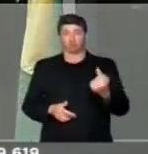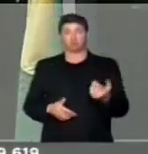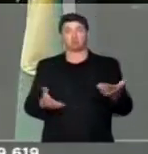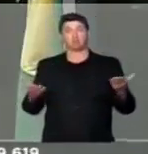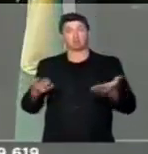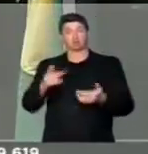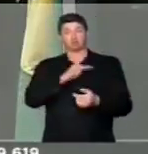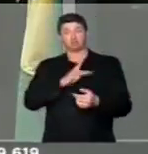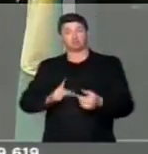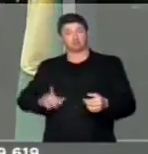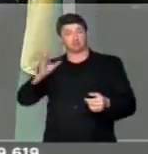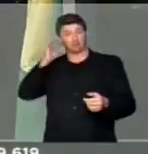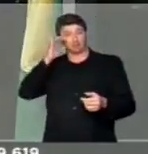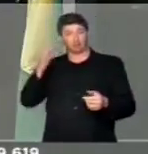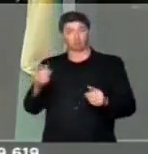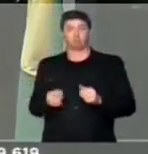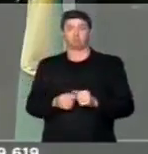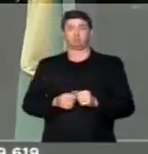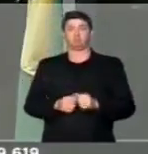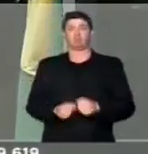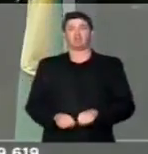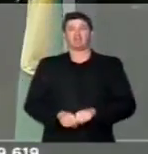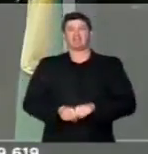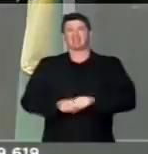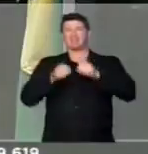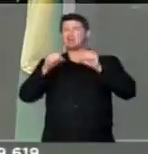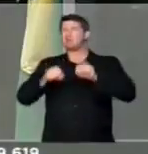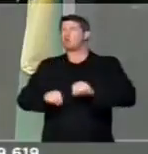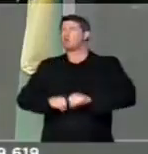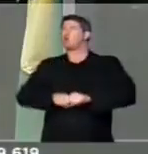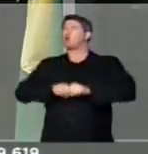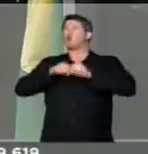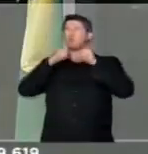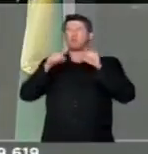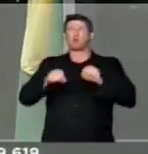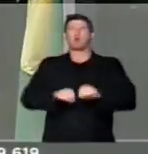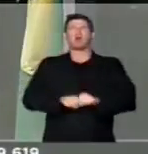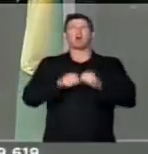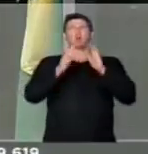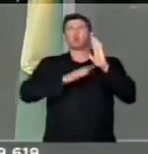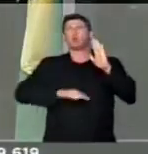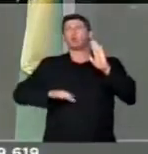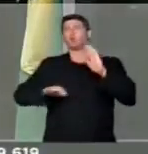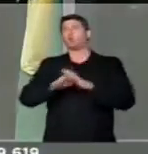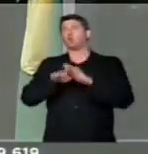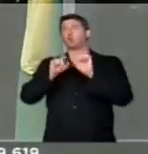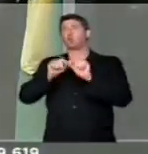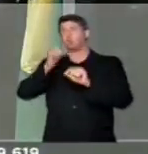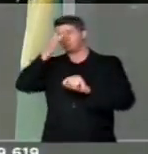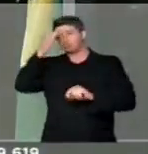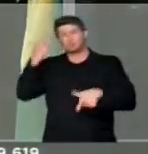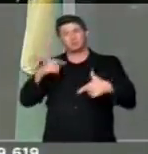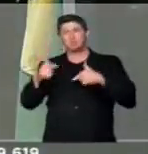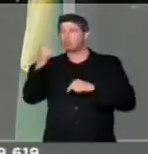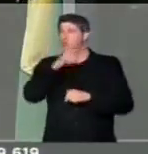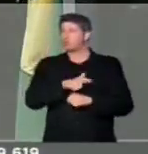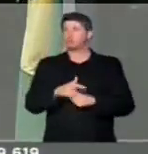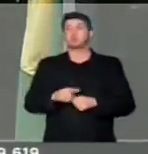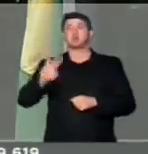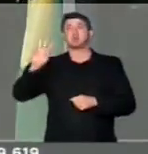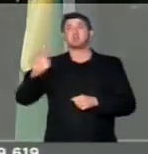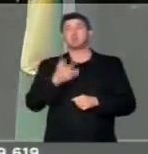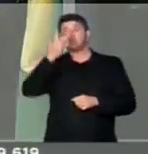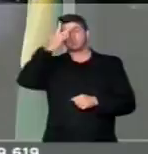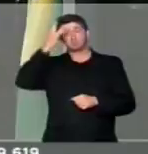atual presidente Dilma, destruíram todas as conquistas dos trabalhadores. Milhões de